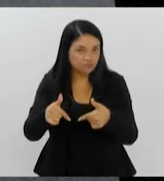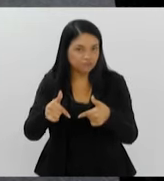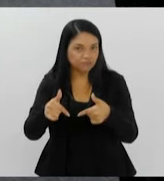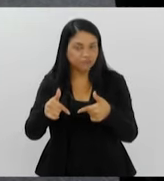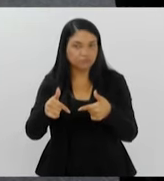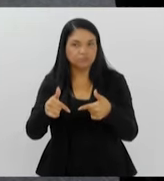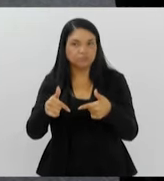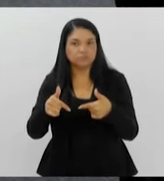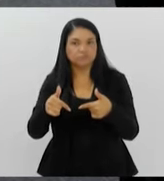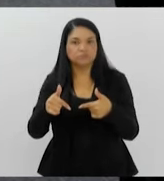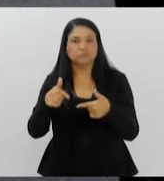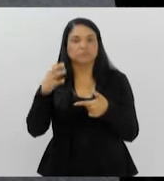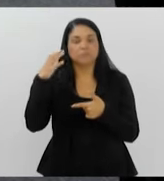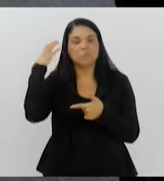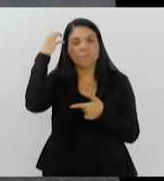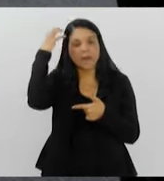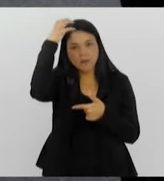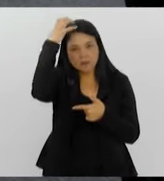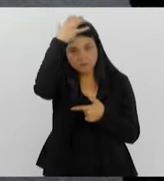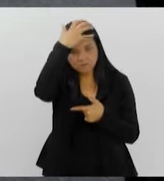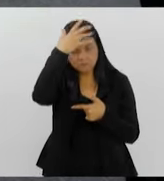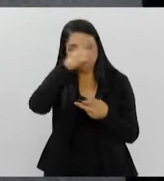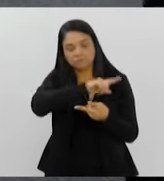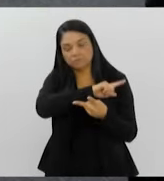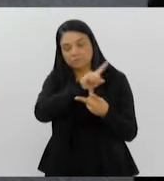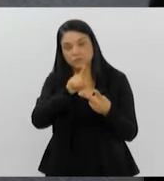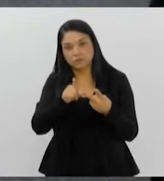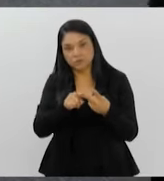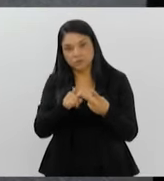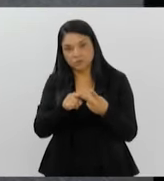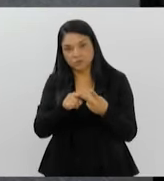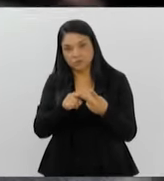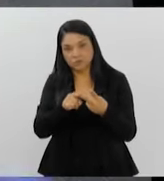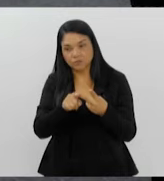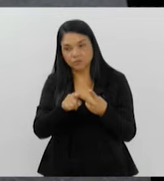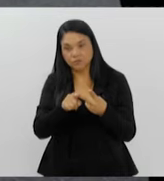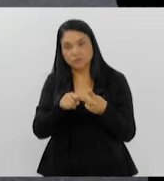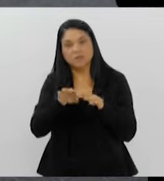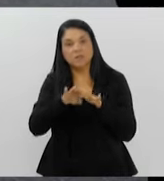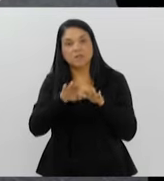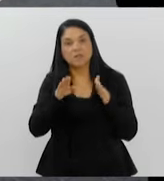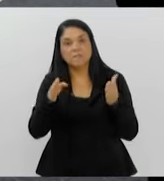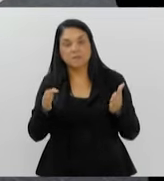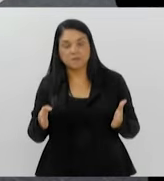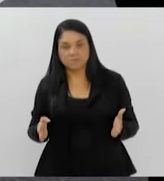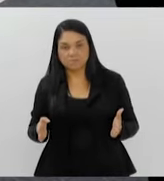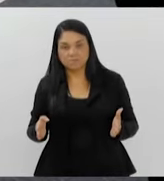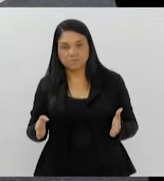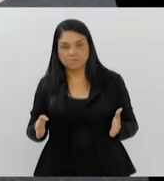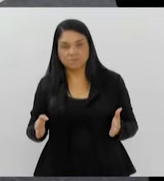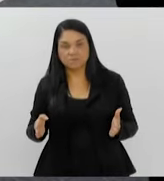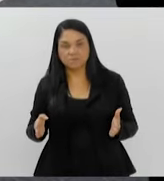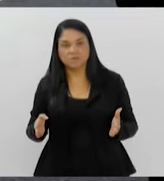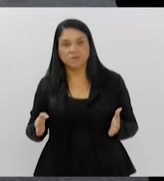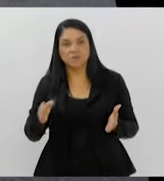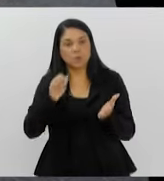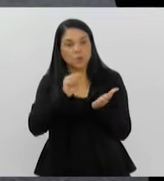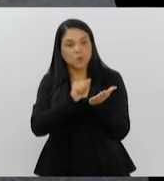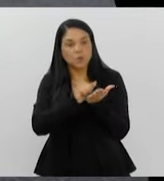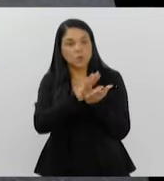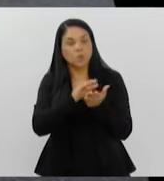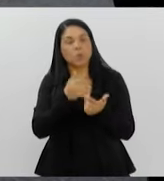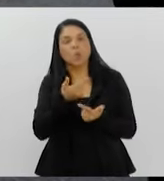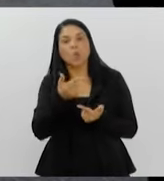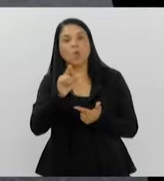caso Mariele e um segundo que tava na mesa dele a exoneração de um outro